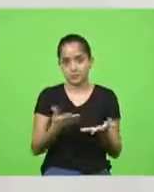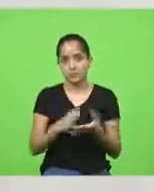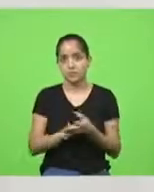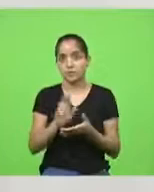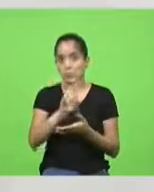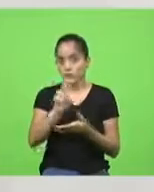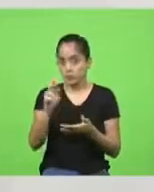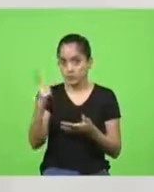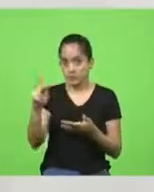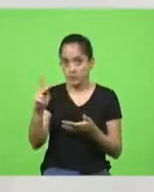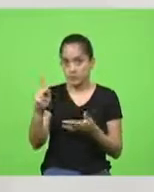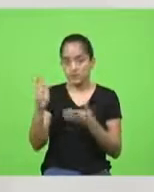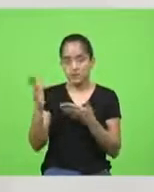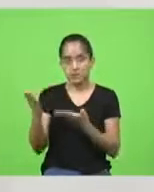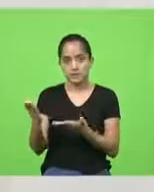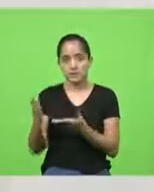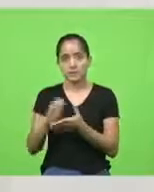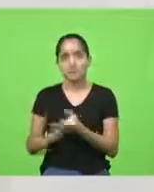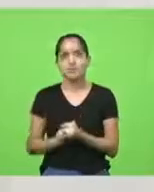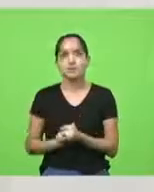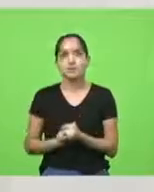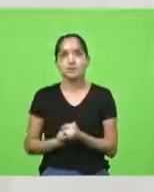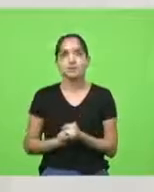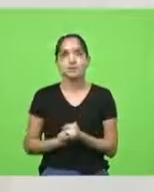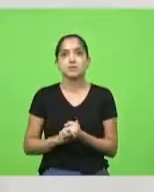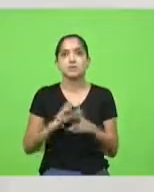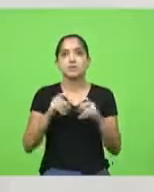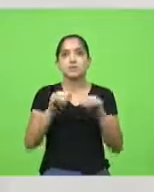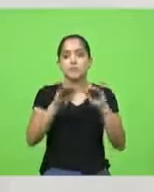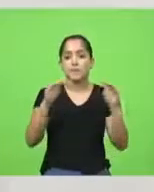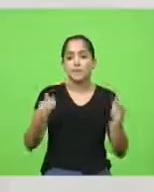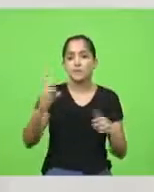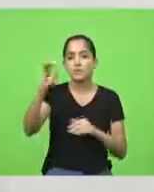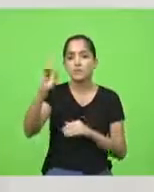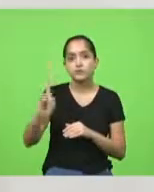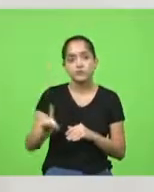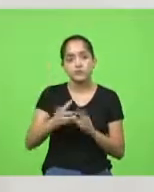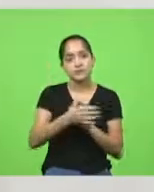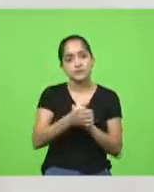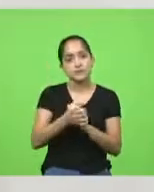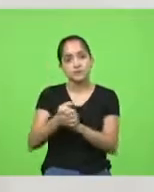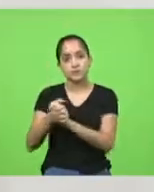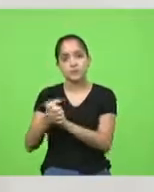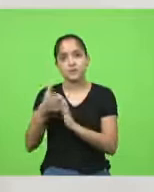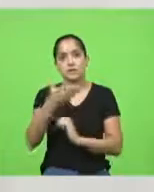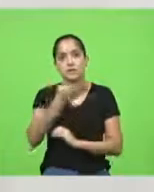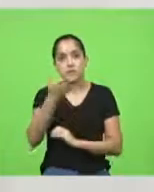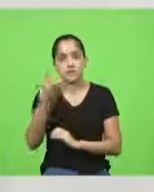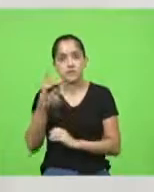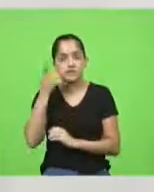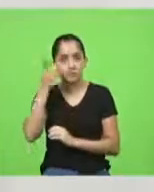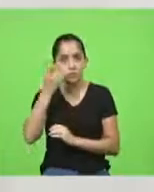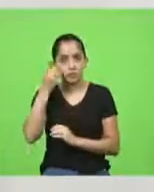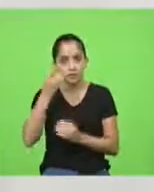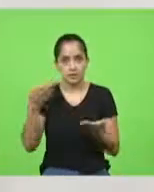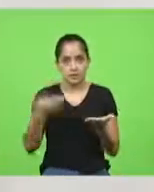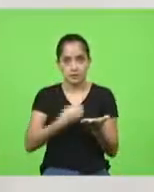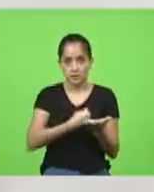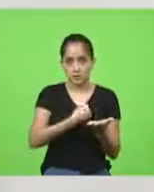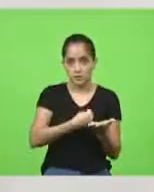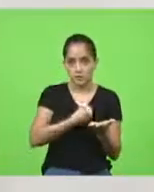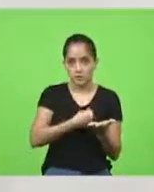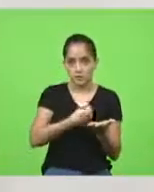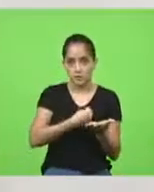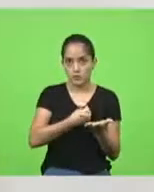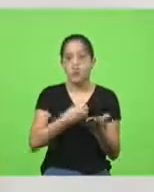presidente, do nosso vice-presidente, toda a mesa diretora, quero saudar todos os colegas que estão aqui na sessão presencial,